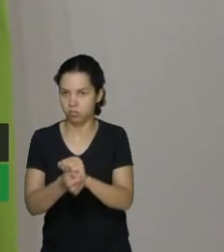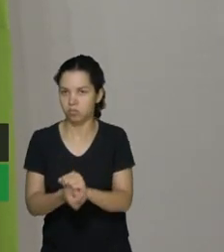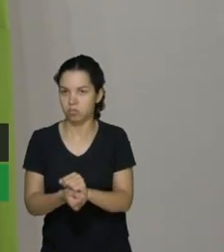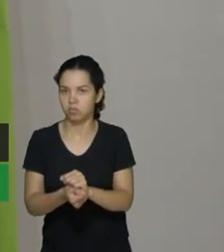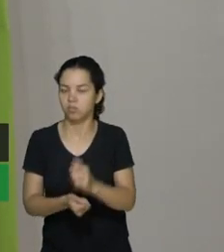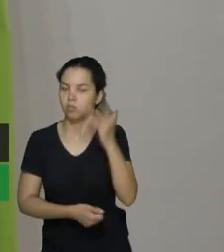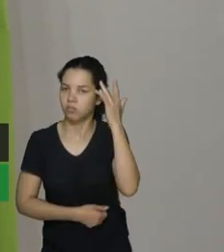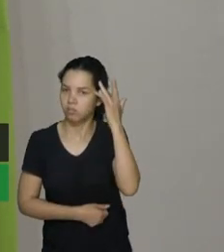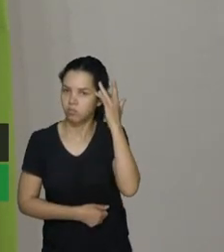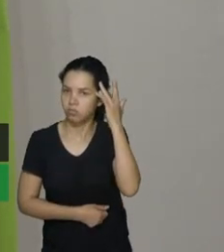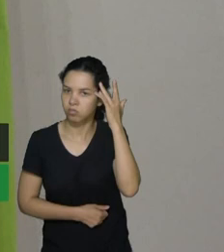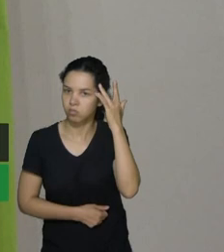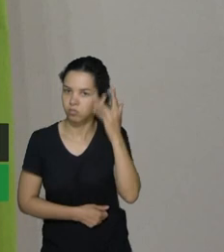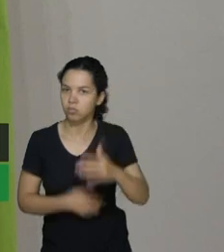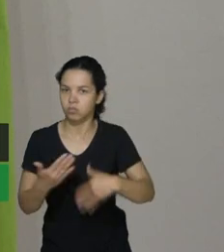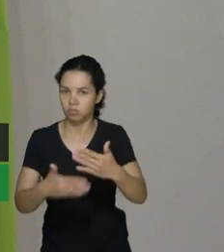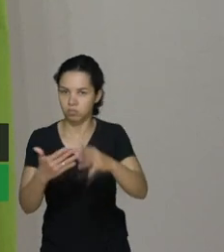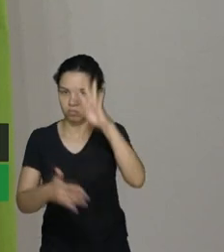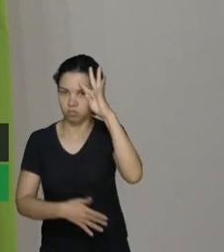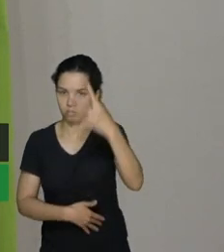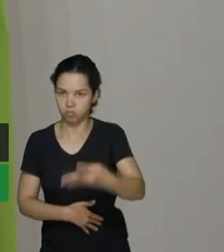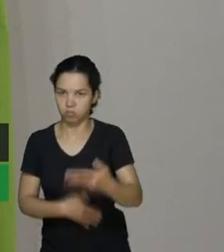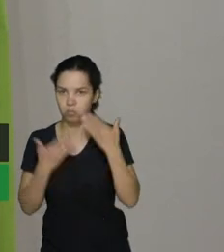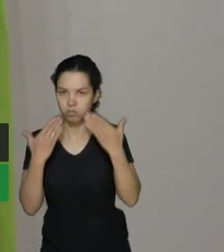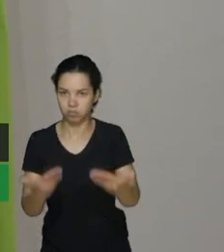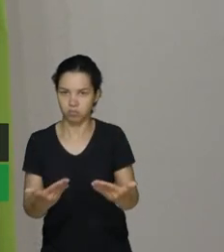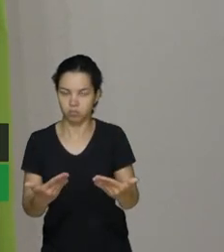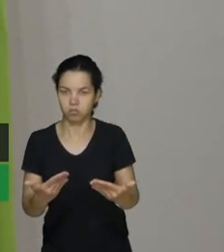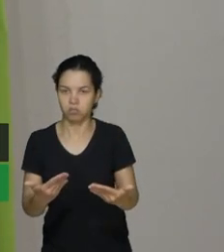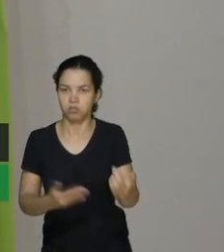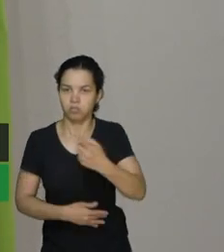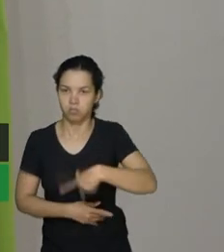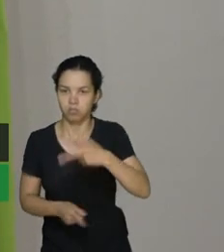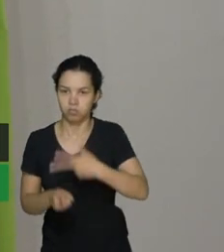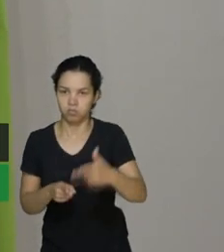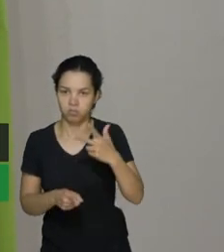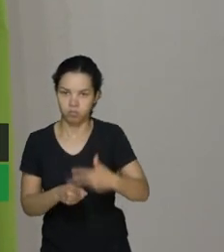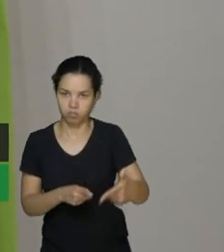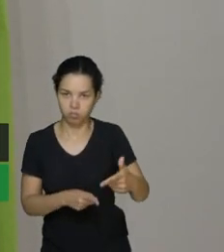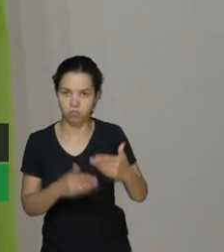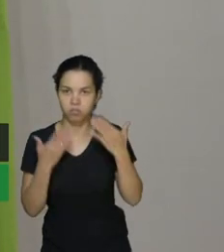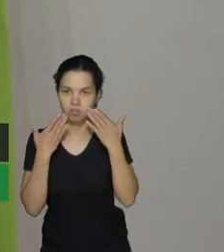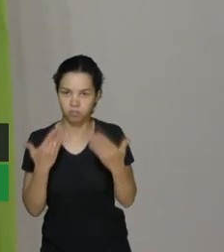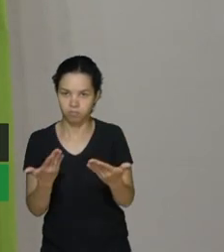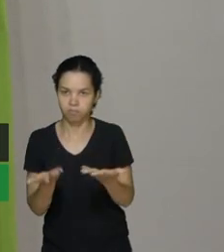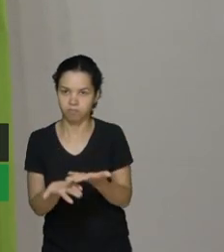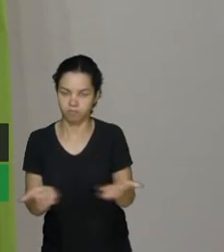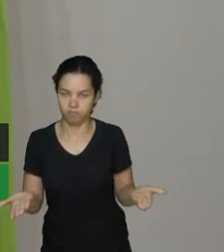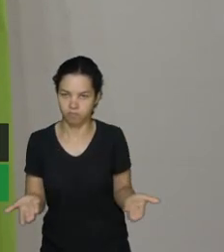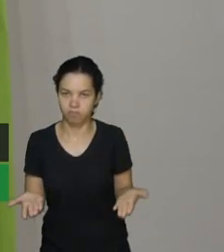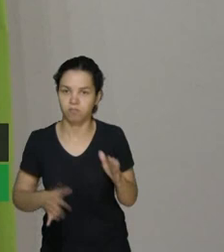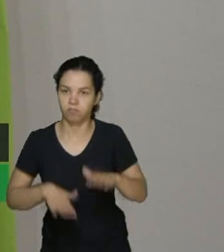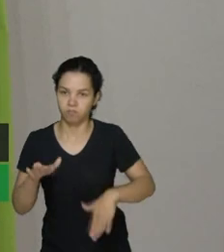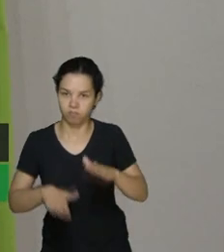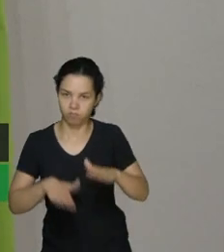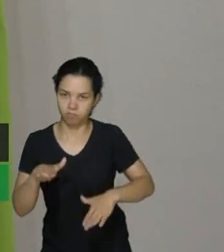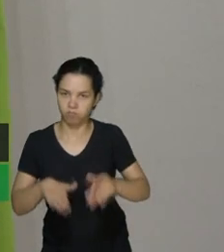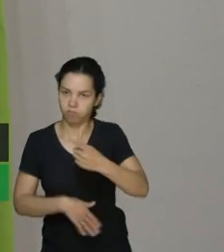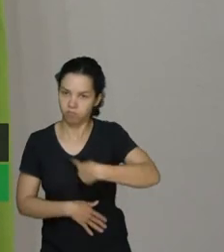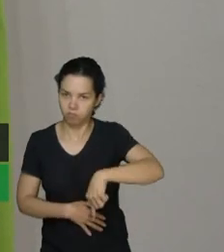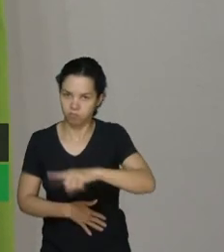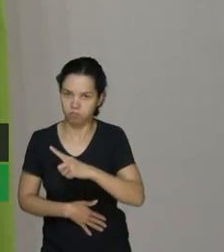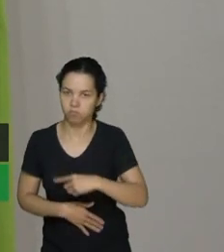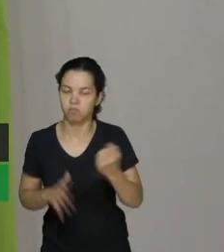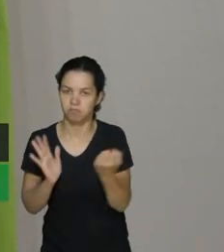acho que o resultado fala por si. O que nós conquistamos para o oeste fala por si. E talvez seja o nosso grande